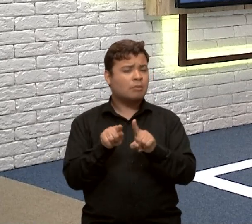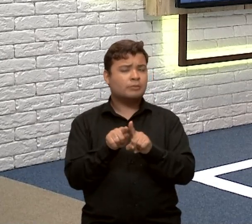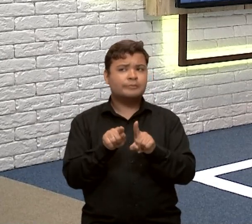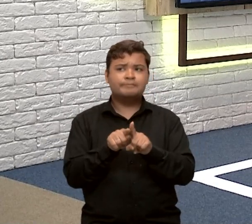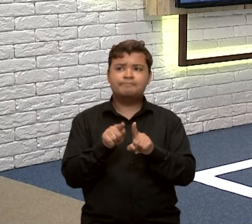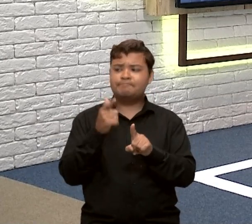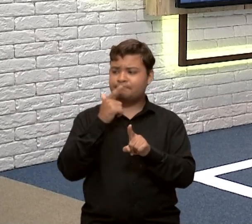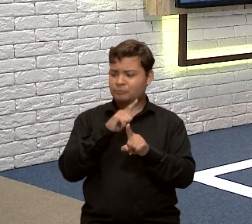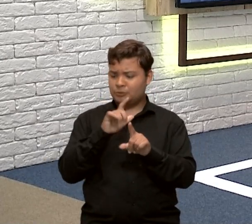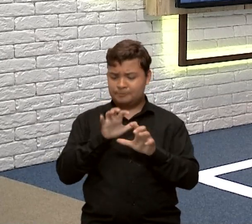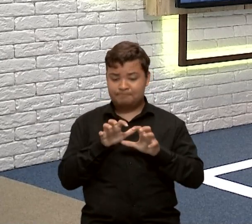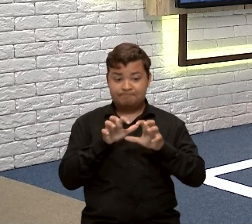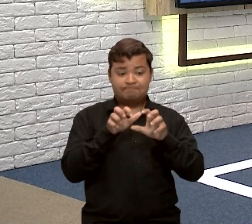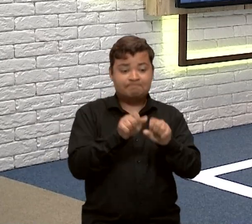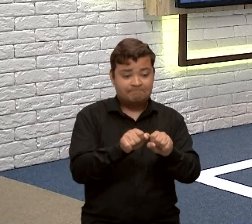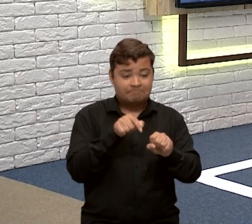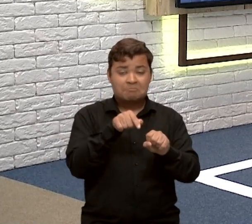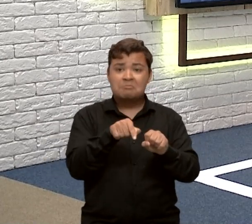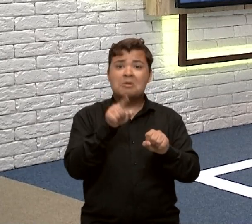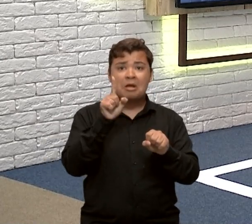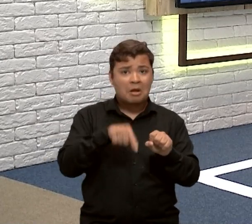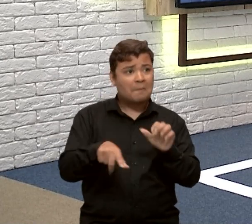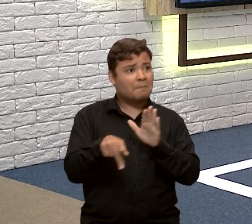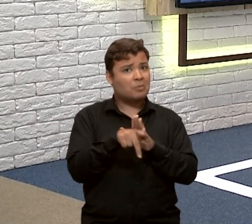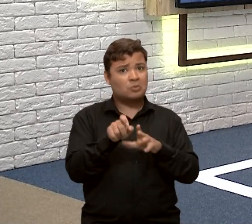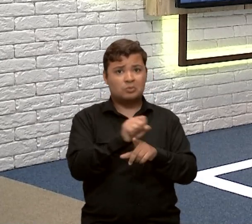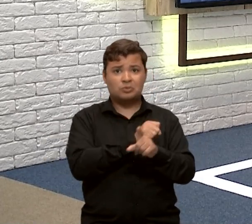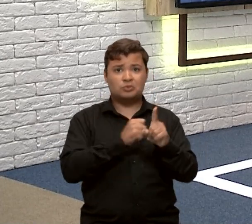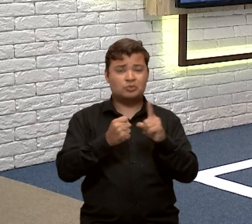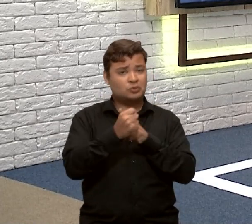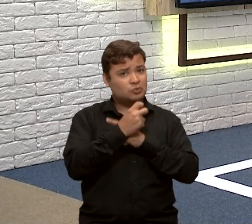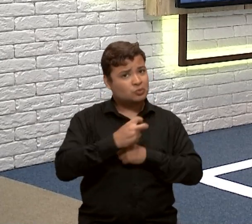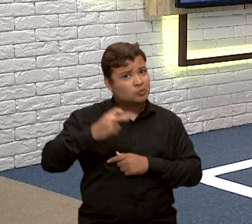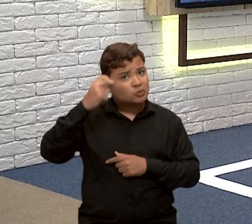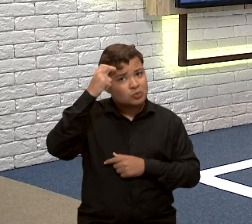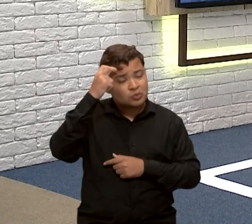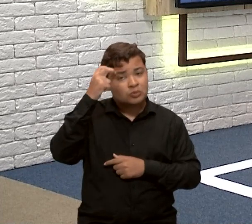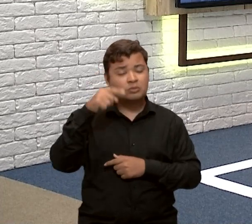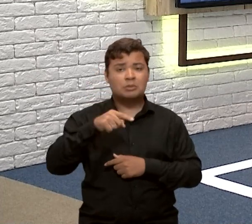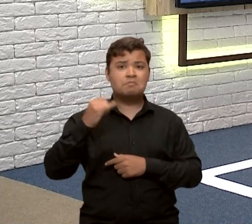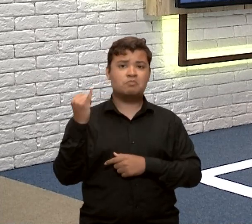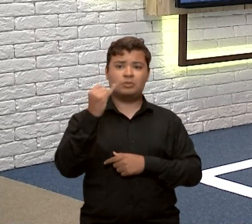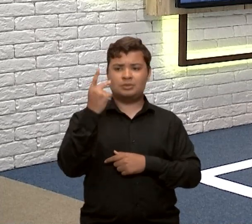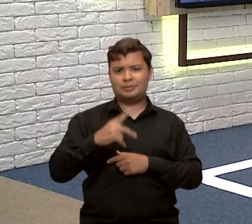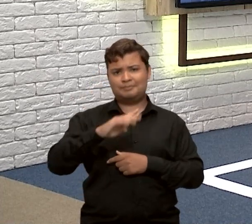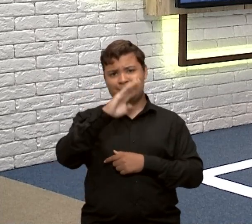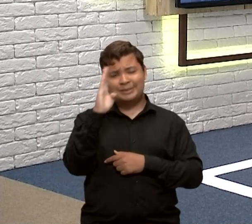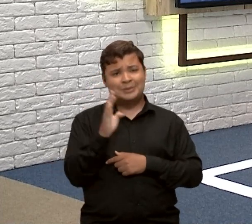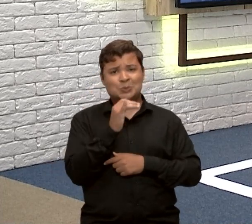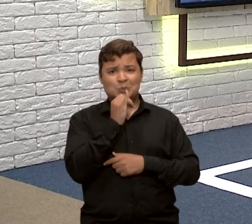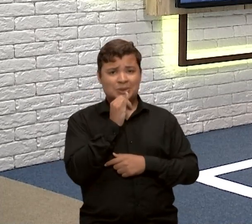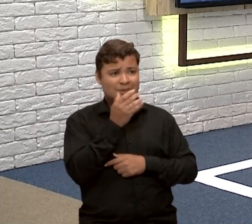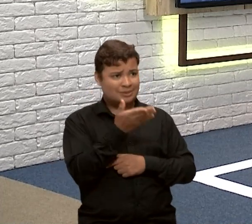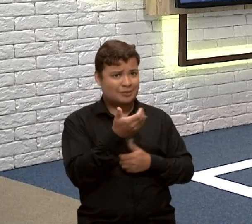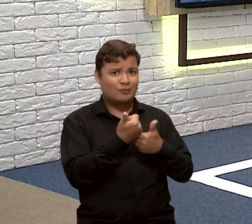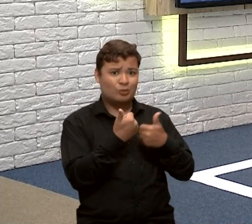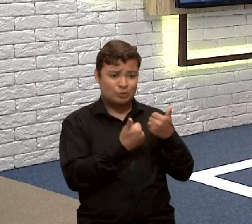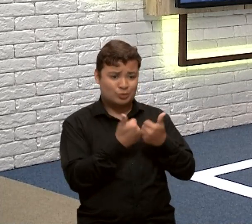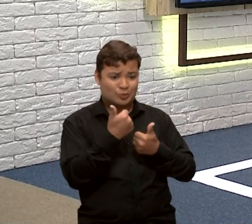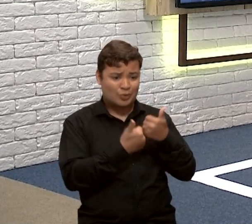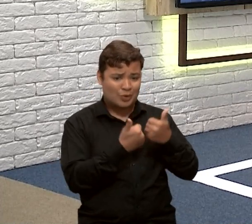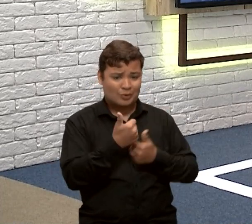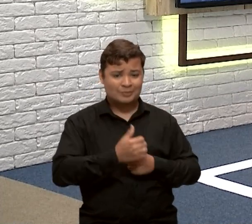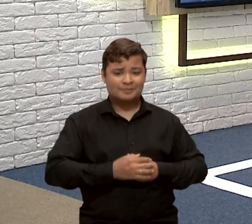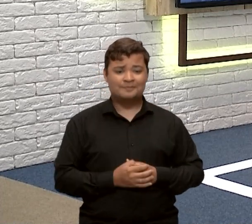um fenômeno sociocultural tão importante para a população brasileira como é o futebol. Professor Domênico, gostaria